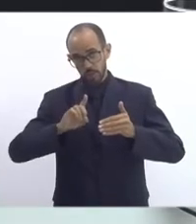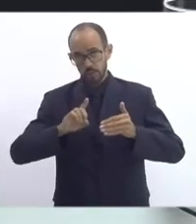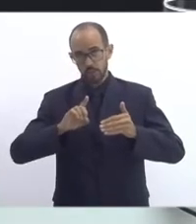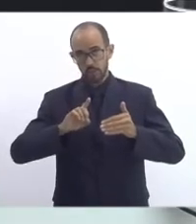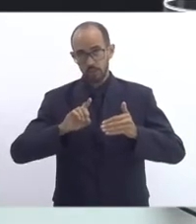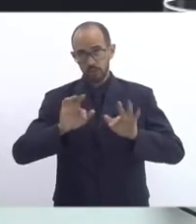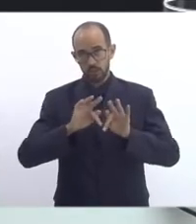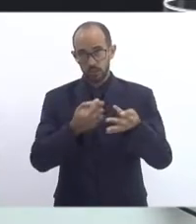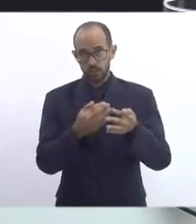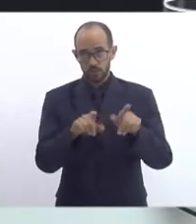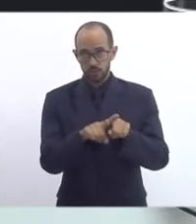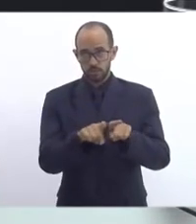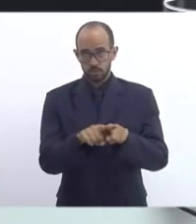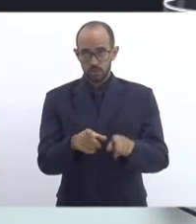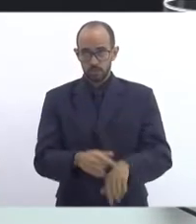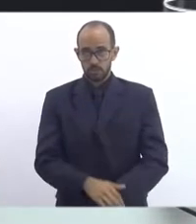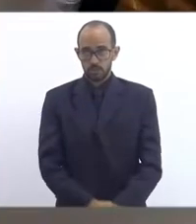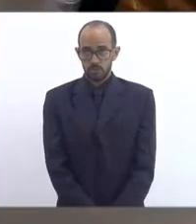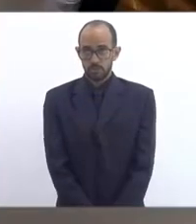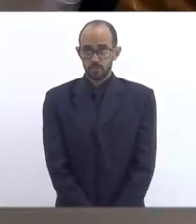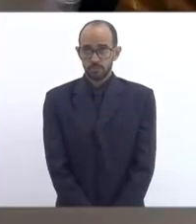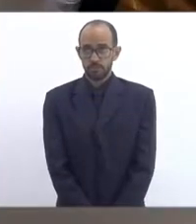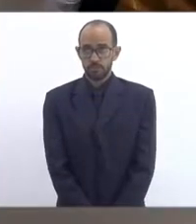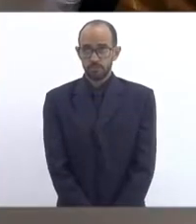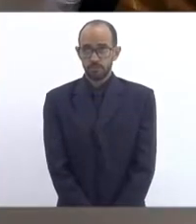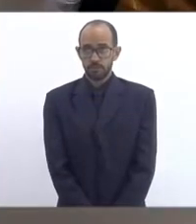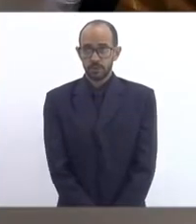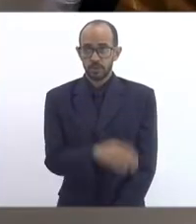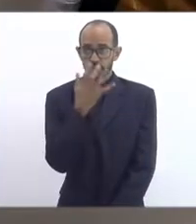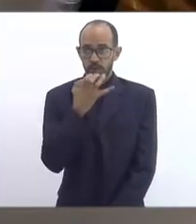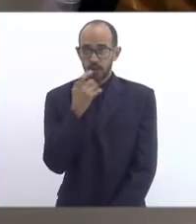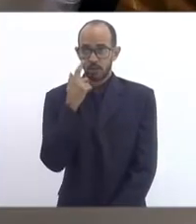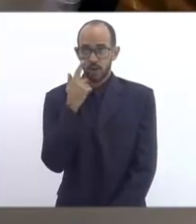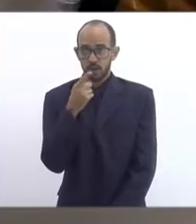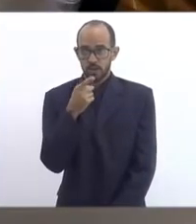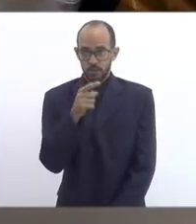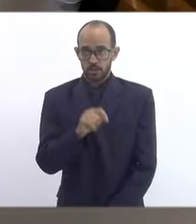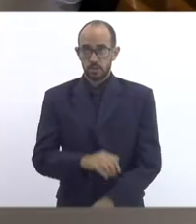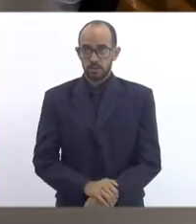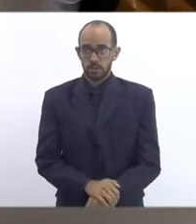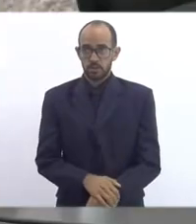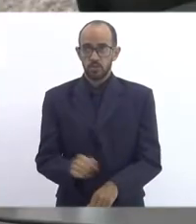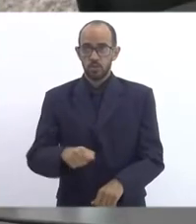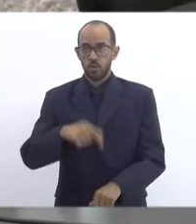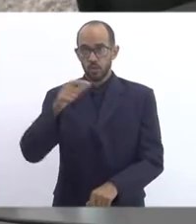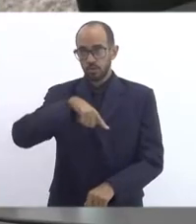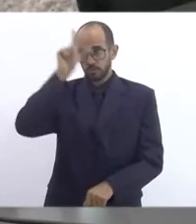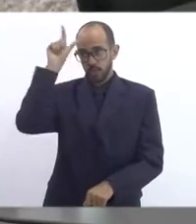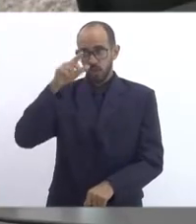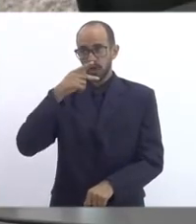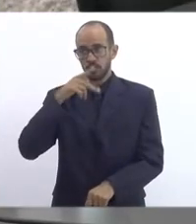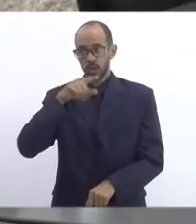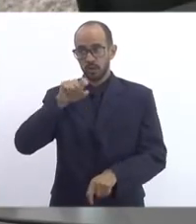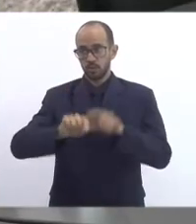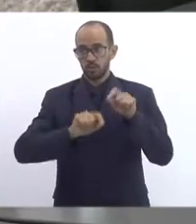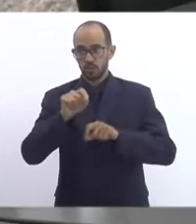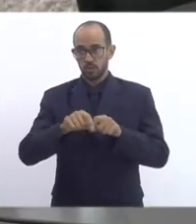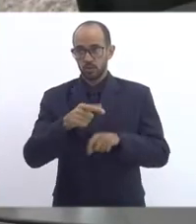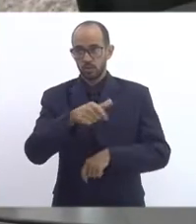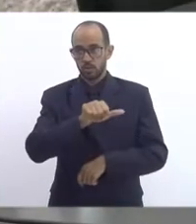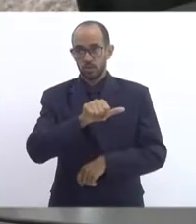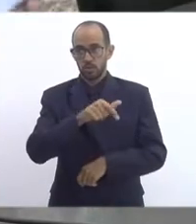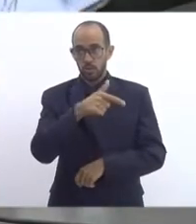que é moderno. Deixa eu mostrar aqui para você. É o seguinte, é sério. É porque assim, foi criado... O que o Luiz Paulo está dizendo é o seguinte. Em